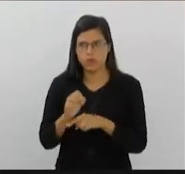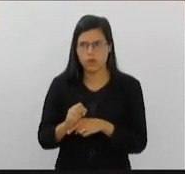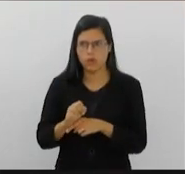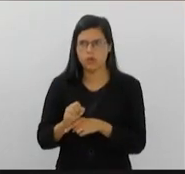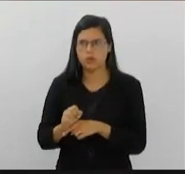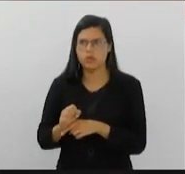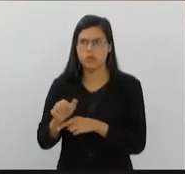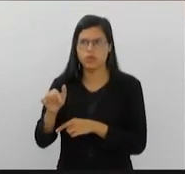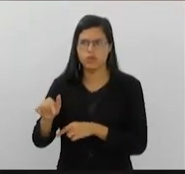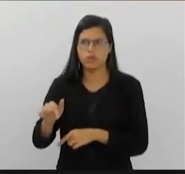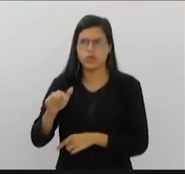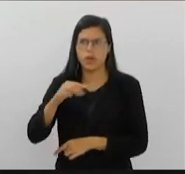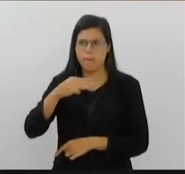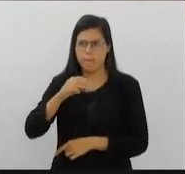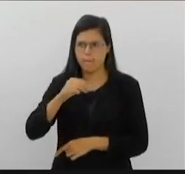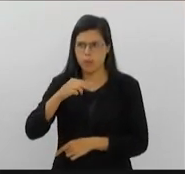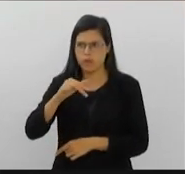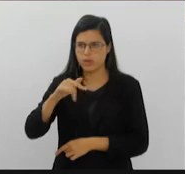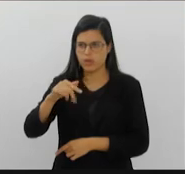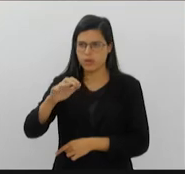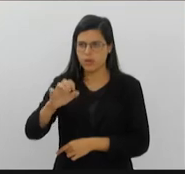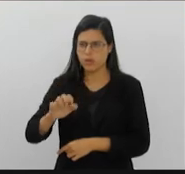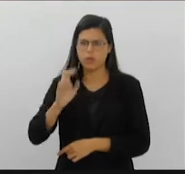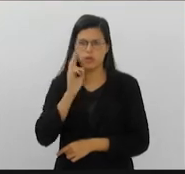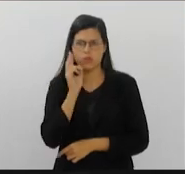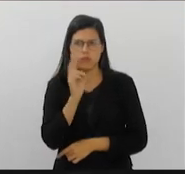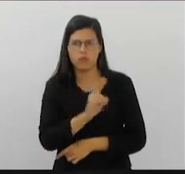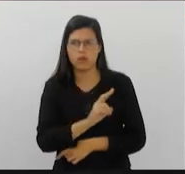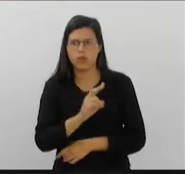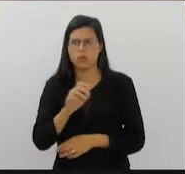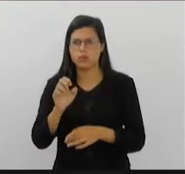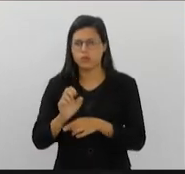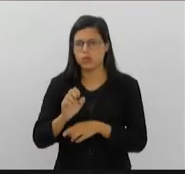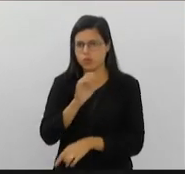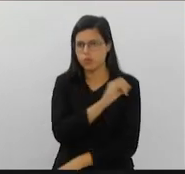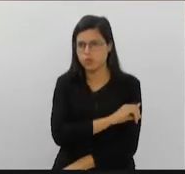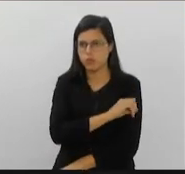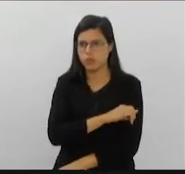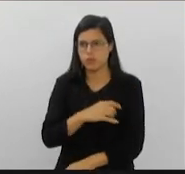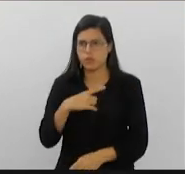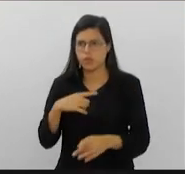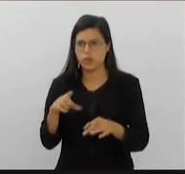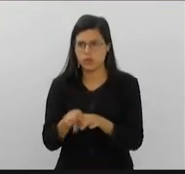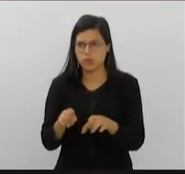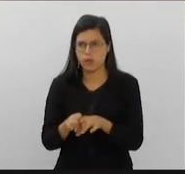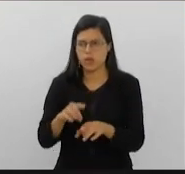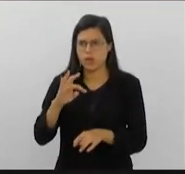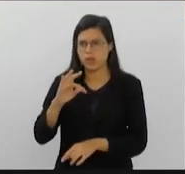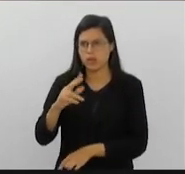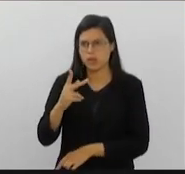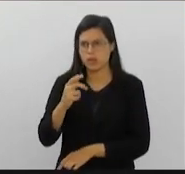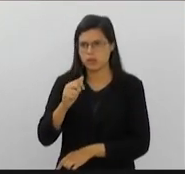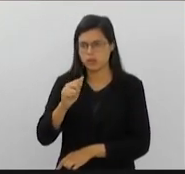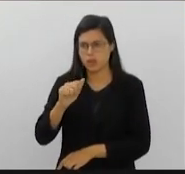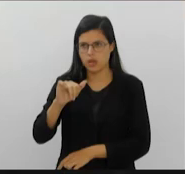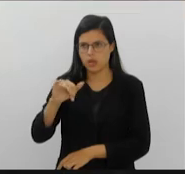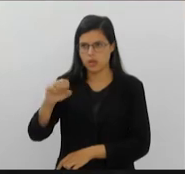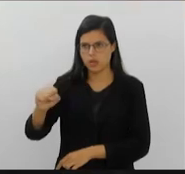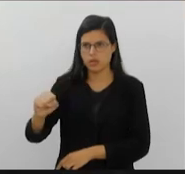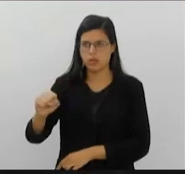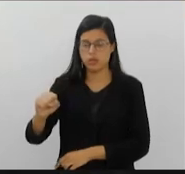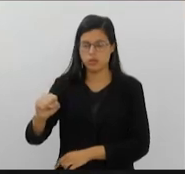se não me engano, dali também, ali atrás. O Estado do Rio de Janeiro, inclusive, tem conosco a Thaís Nascimento, que é a nossa